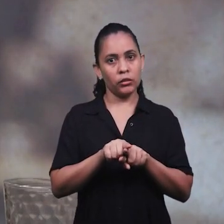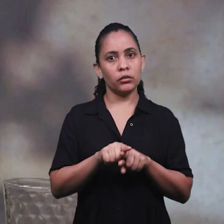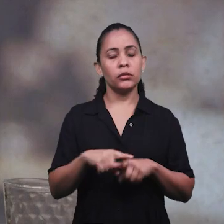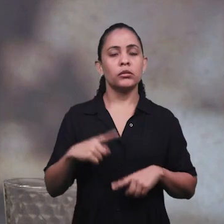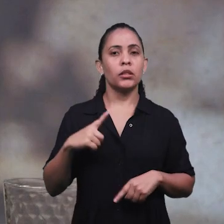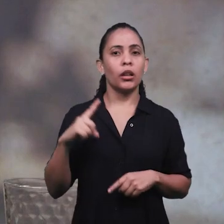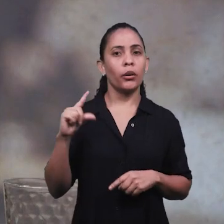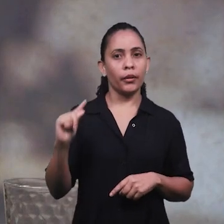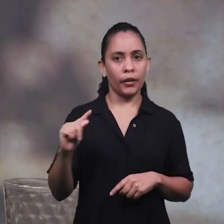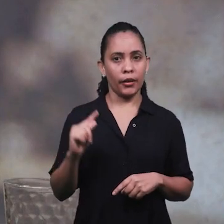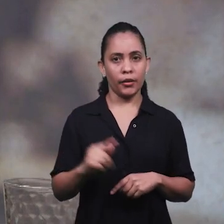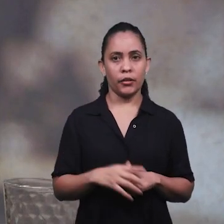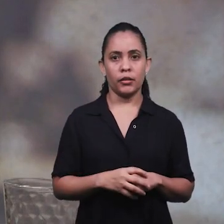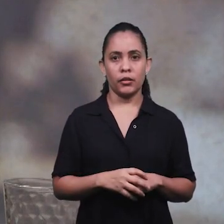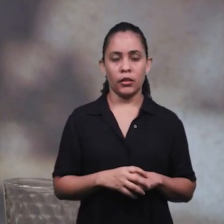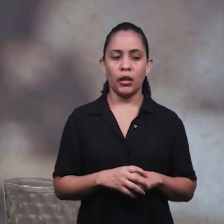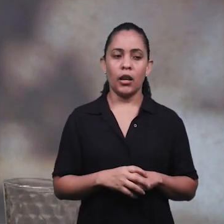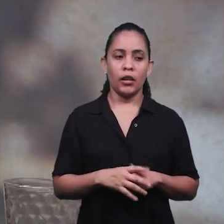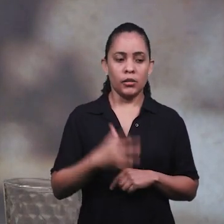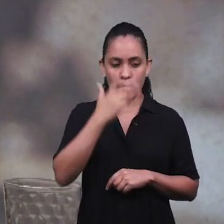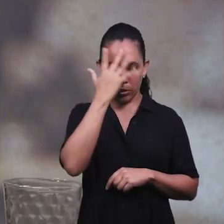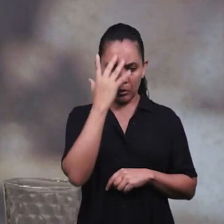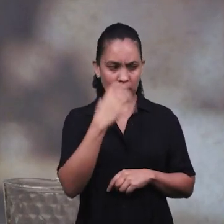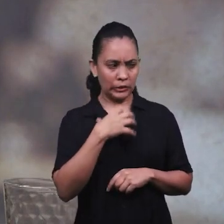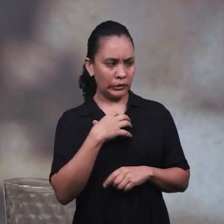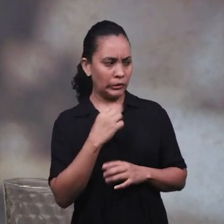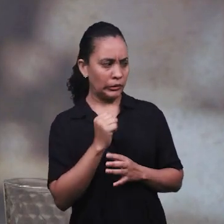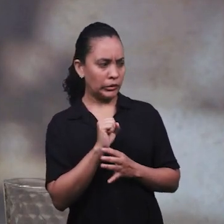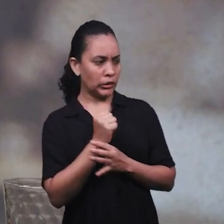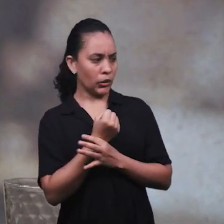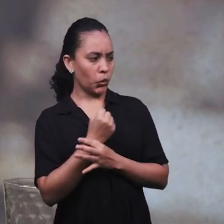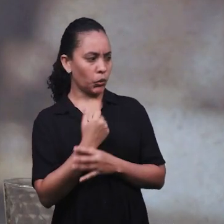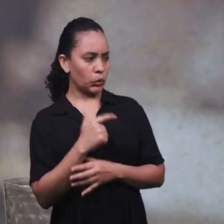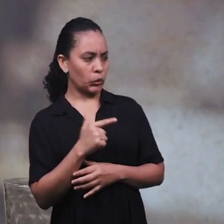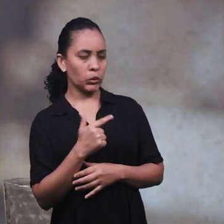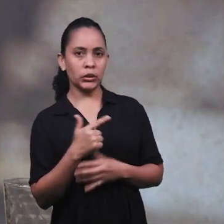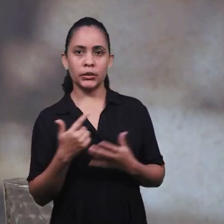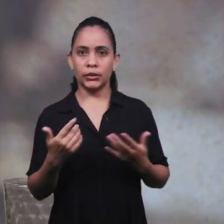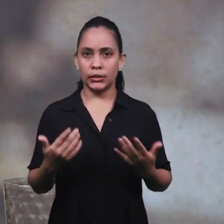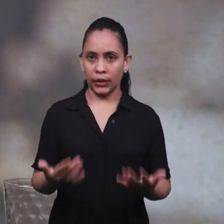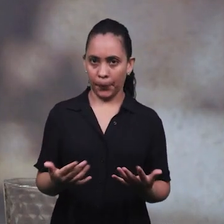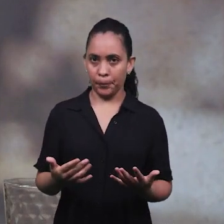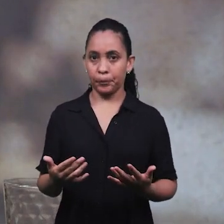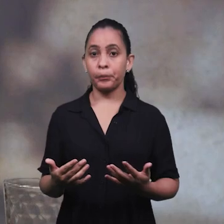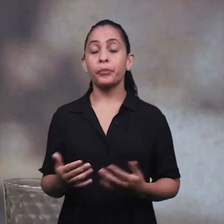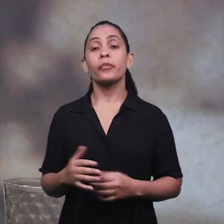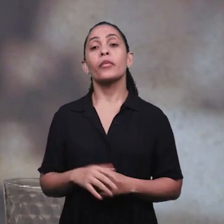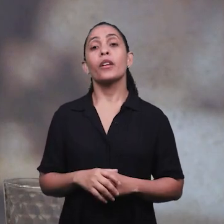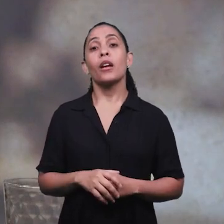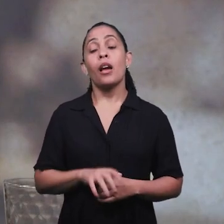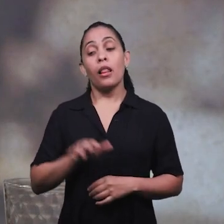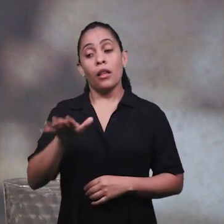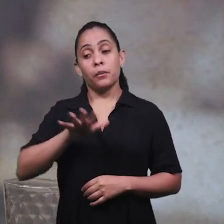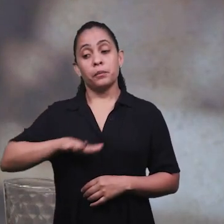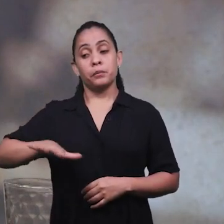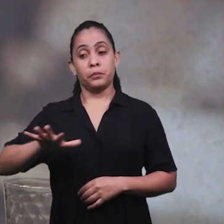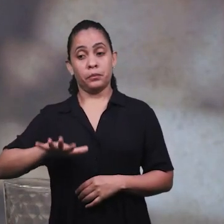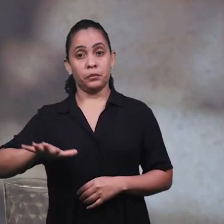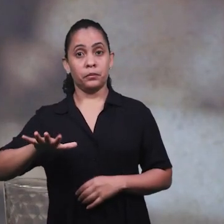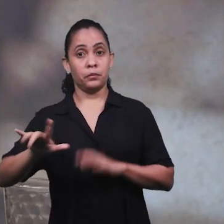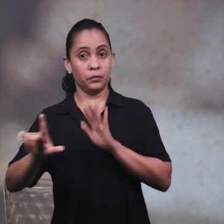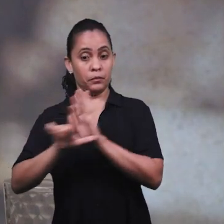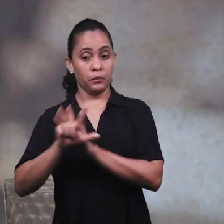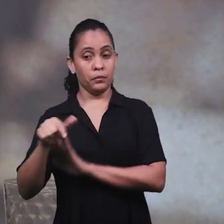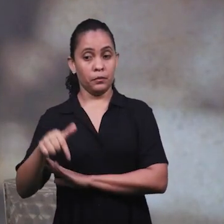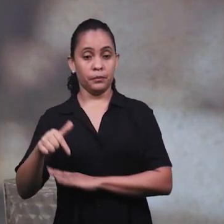uma falta de segurança aos demais moradores. Então o que o STJ entende? Que não pode ser restringido o direito